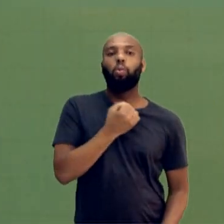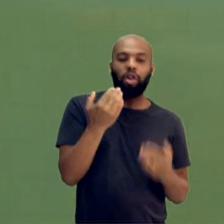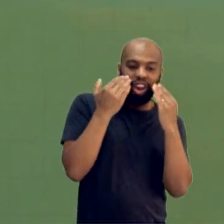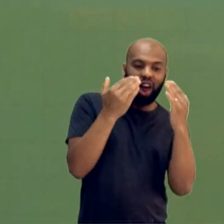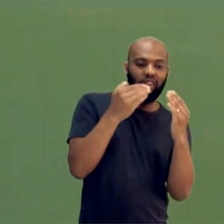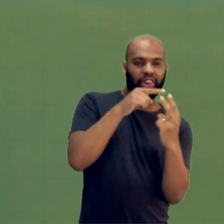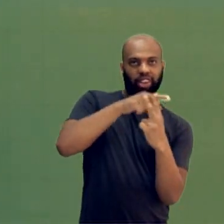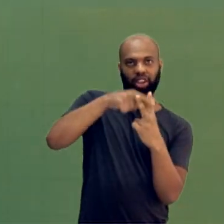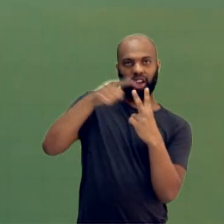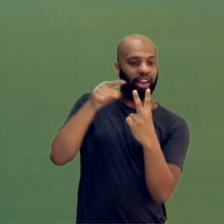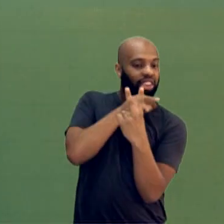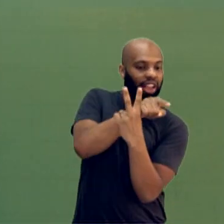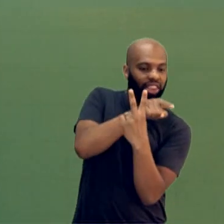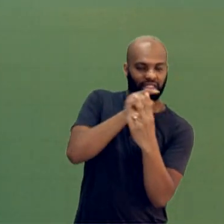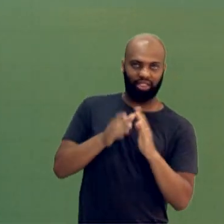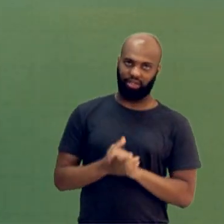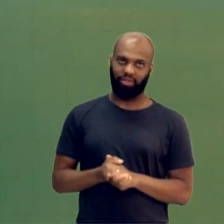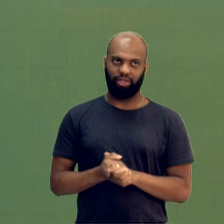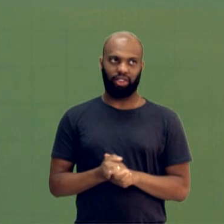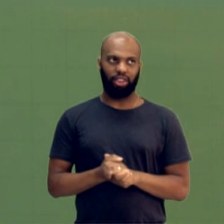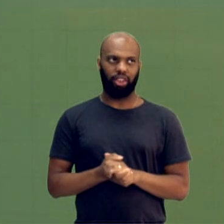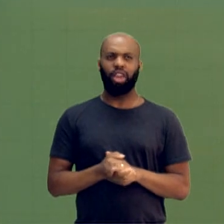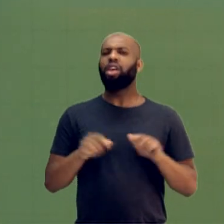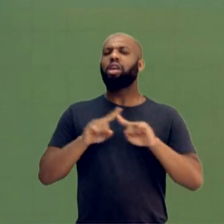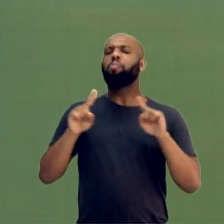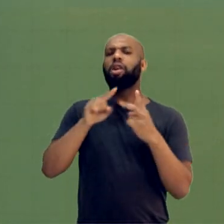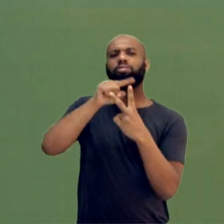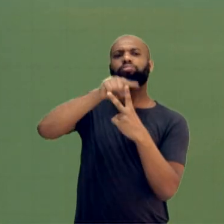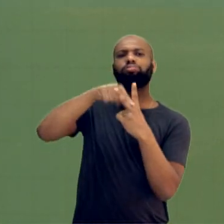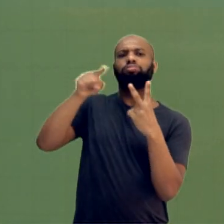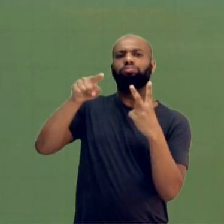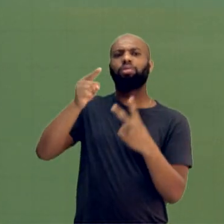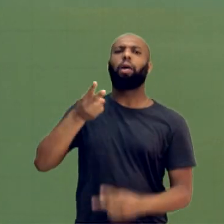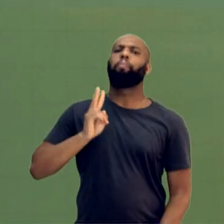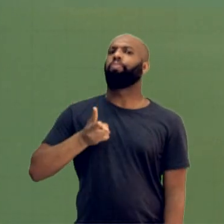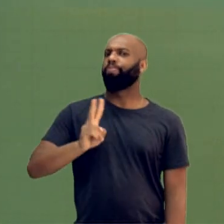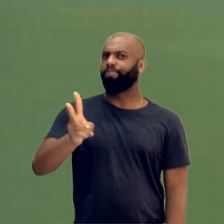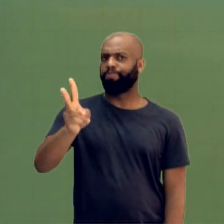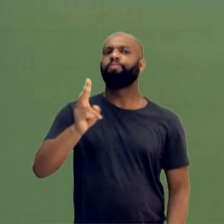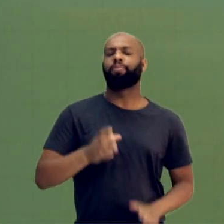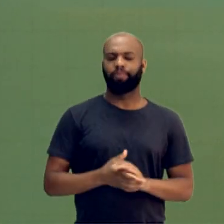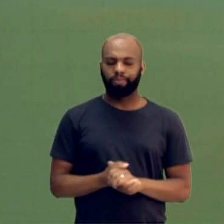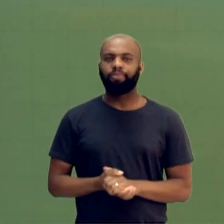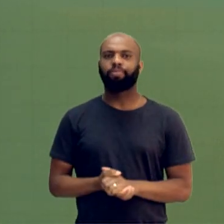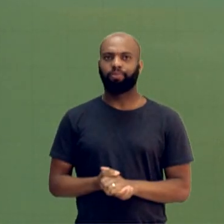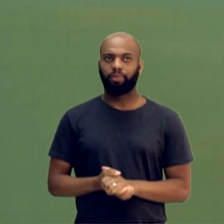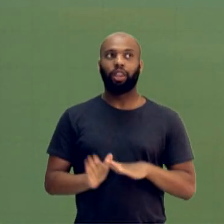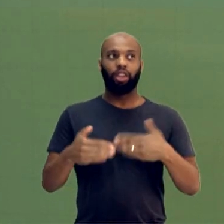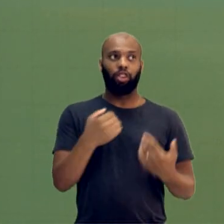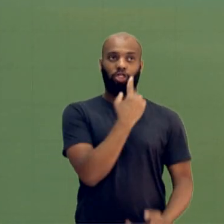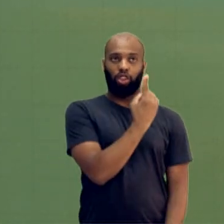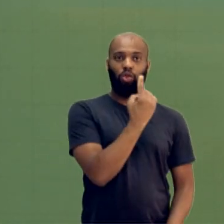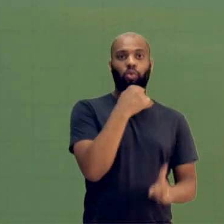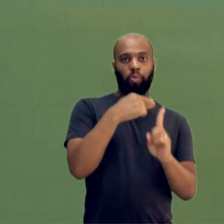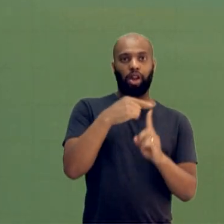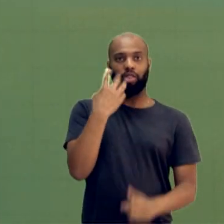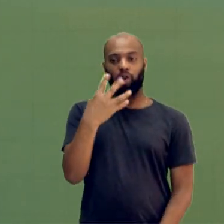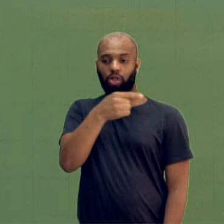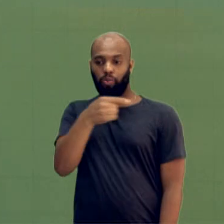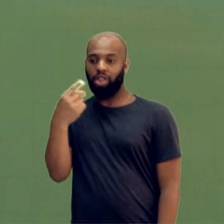fará. Professor, e o radical? O radical você vai apenas acoplar